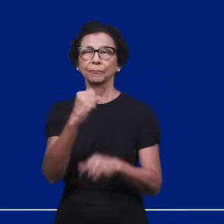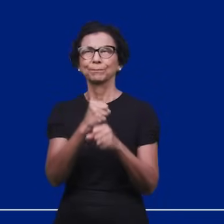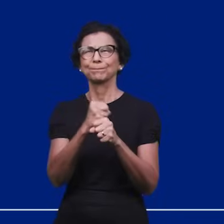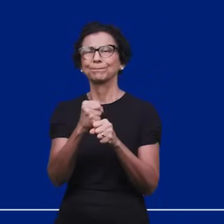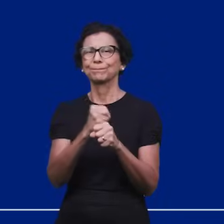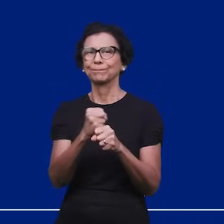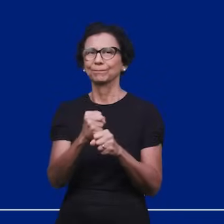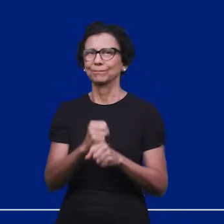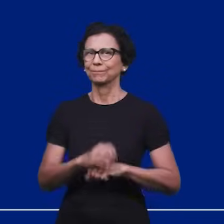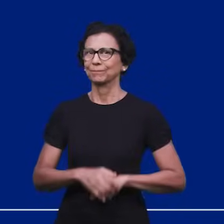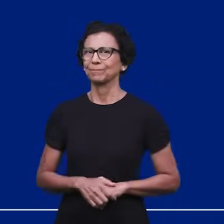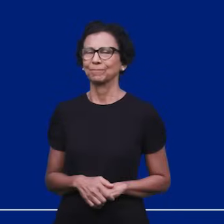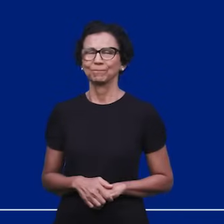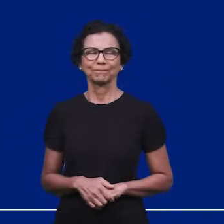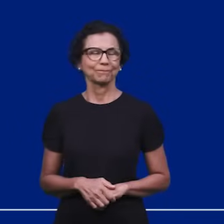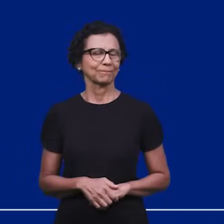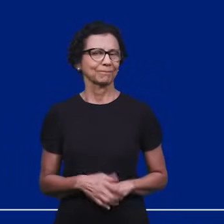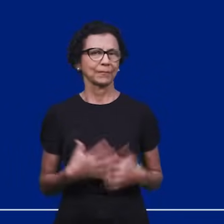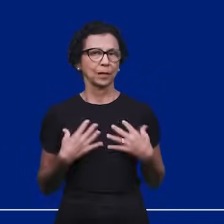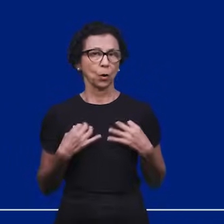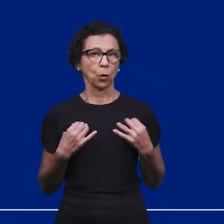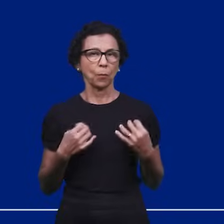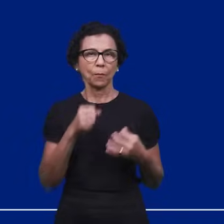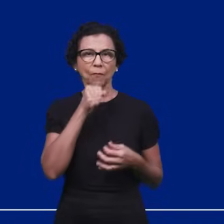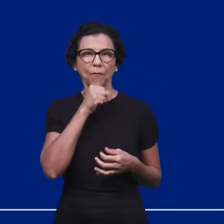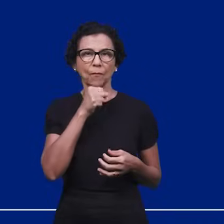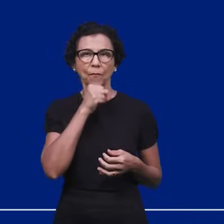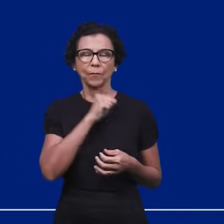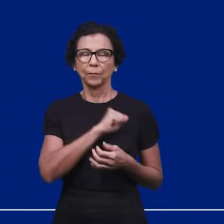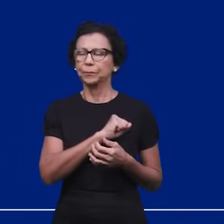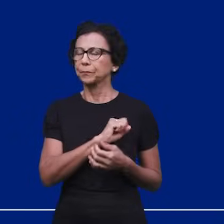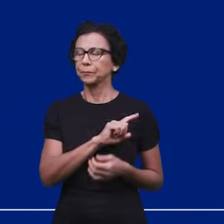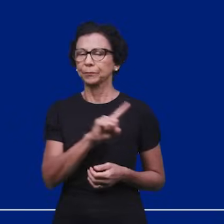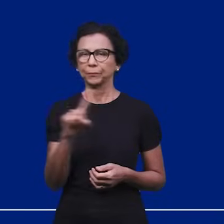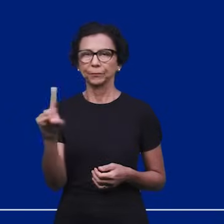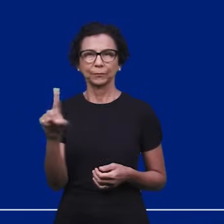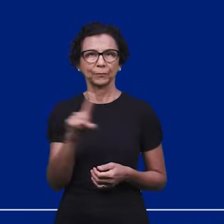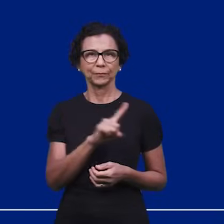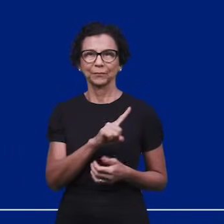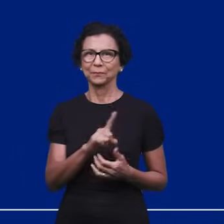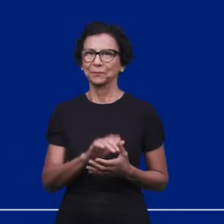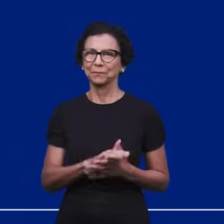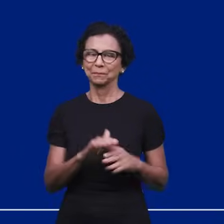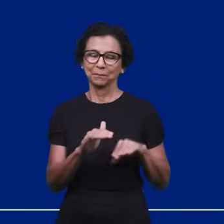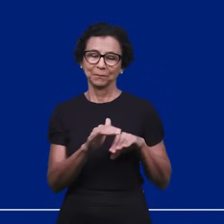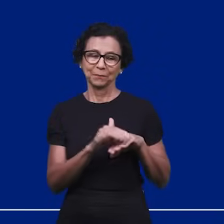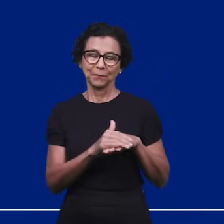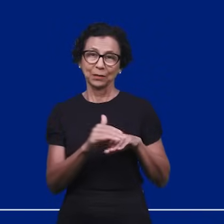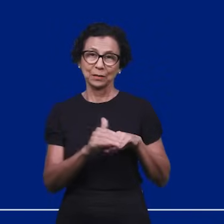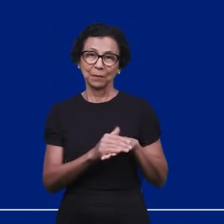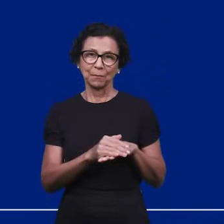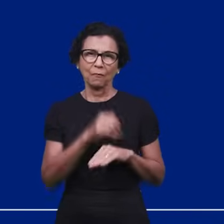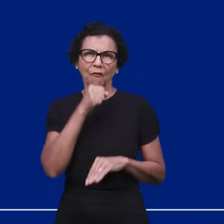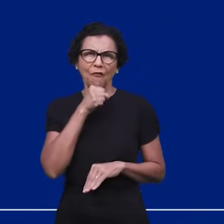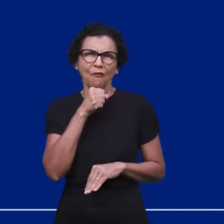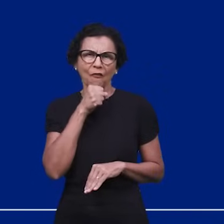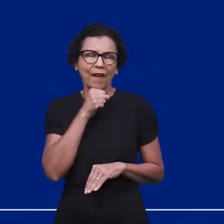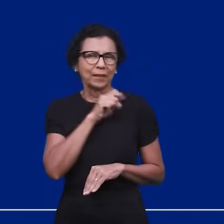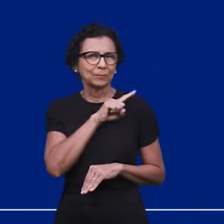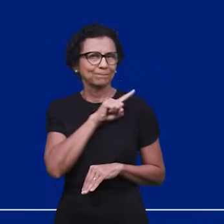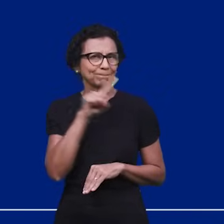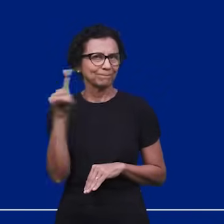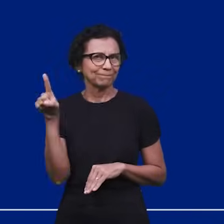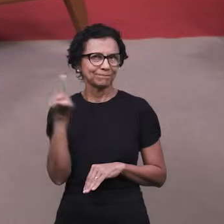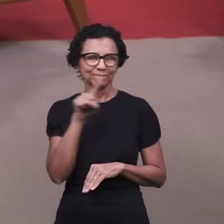deserto, não se envelheceram sobre vós as vossas vestes, nem se envelheceu no teu pé o teu